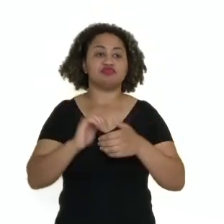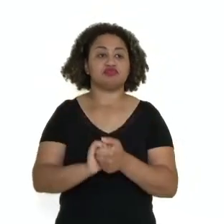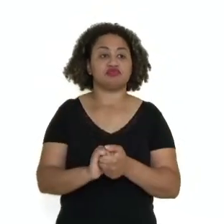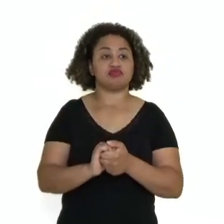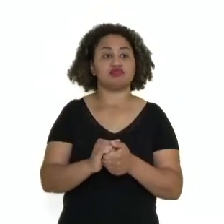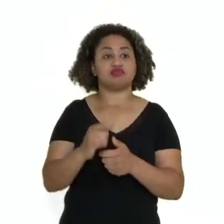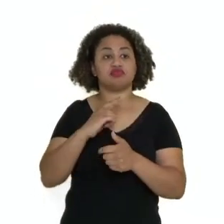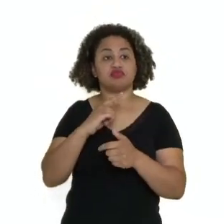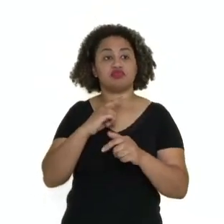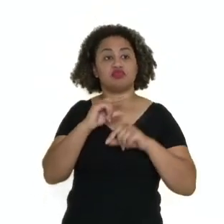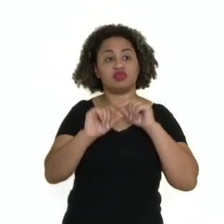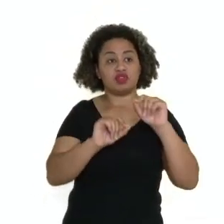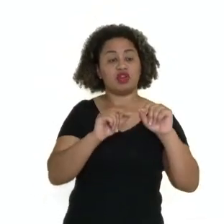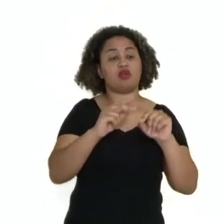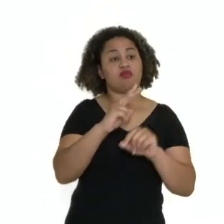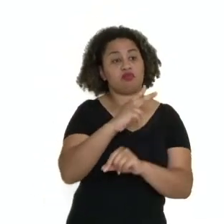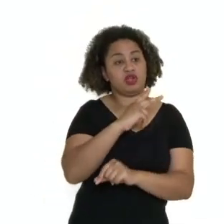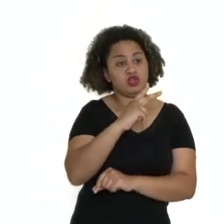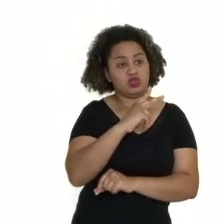privacidade.